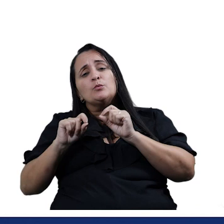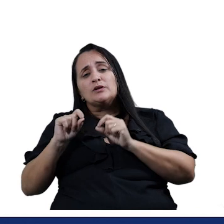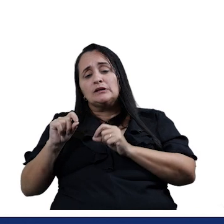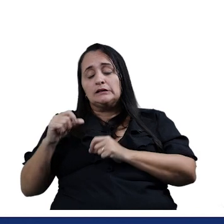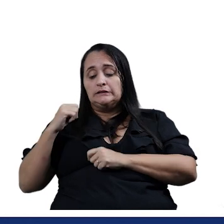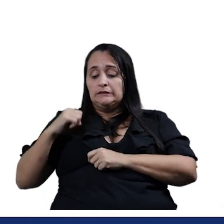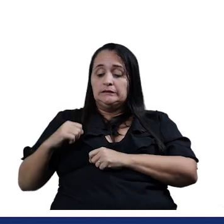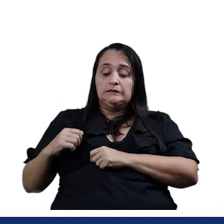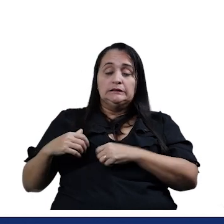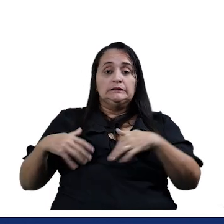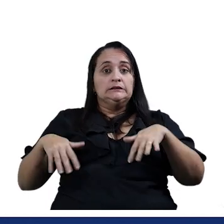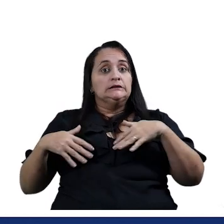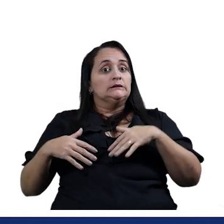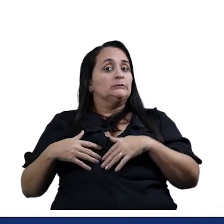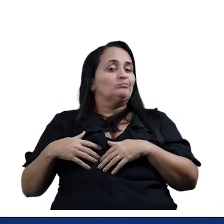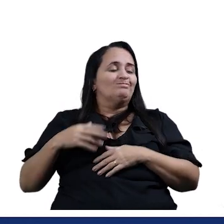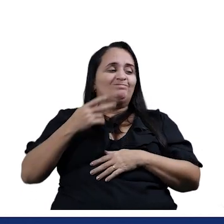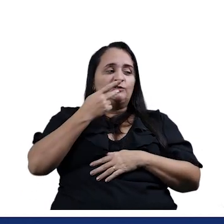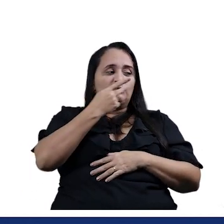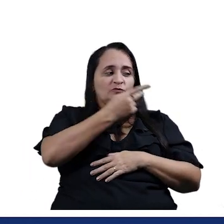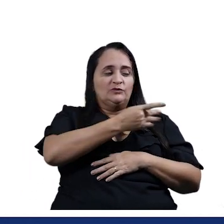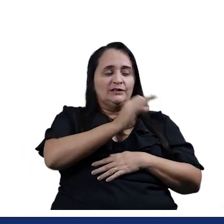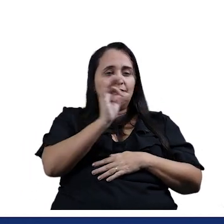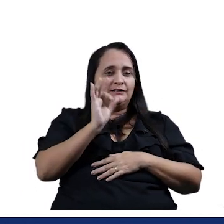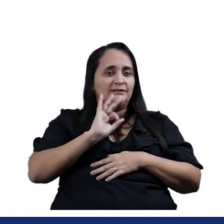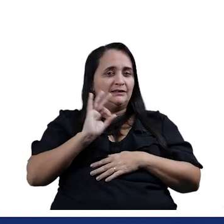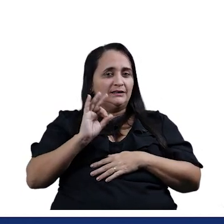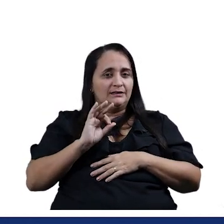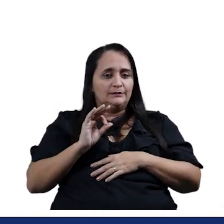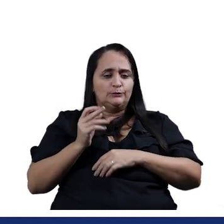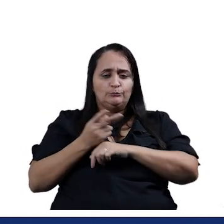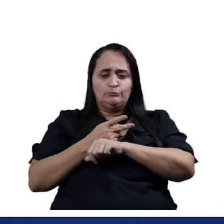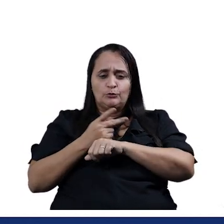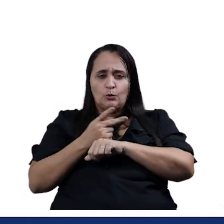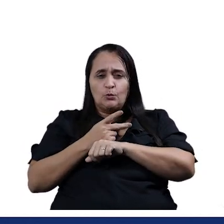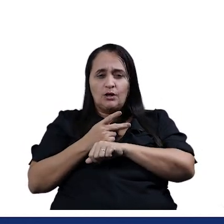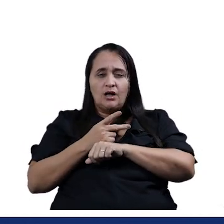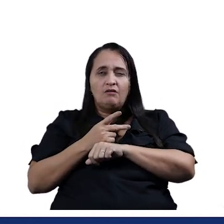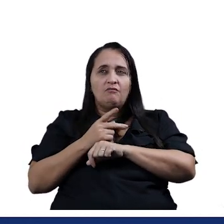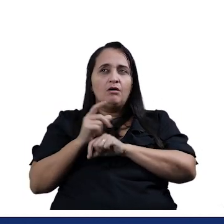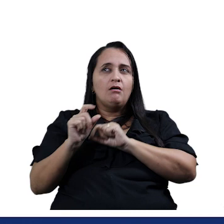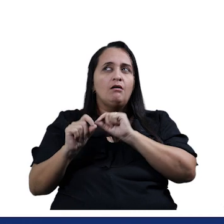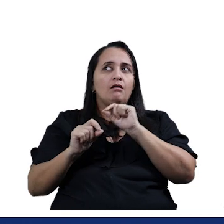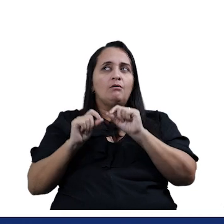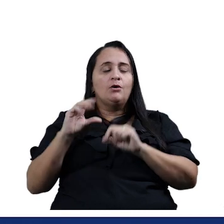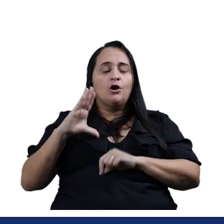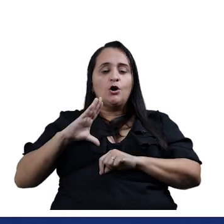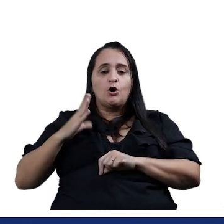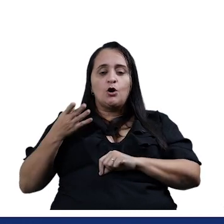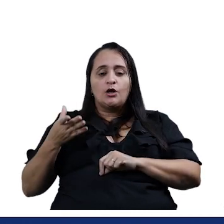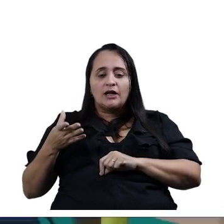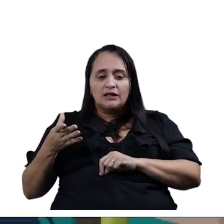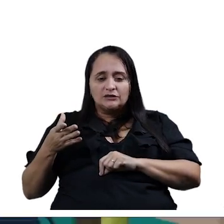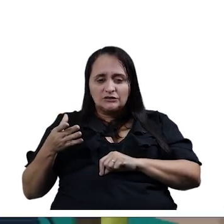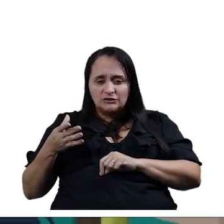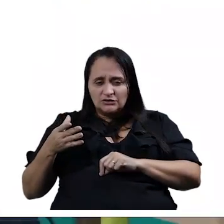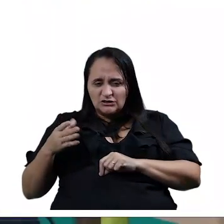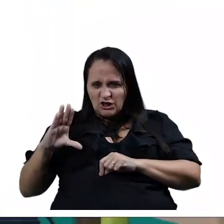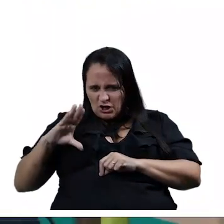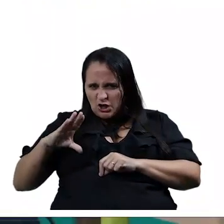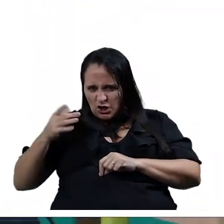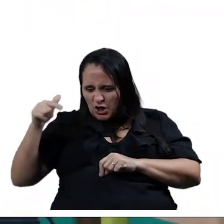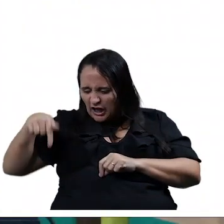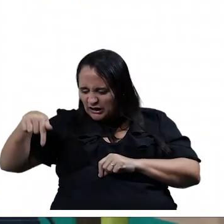vontade de me falar e procurava a coragem entre as coisas. Quer dizer que a professora